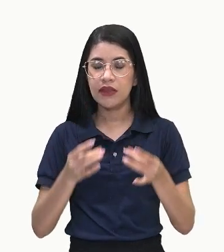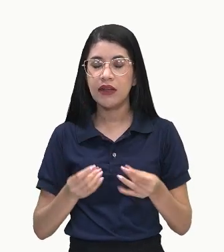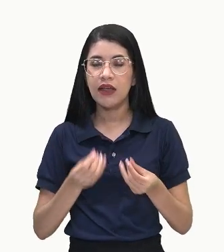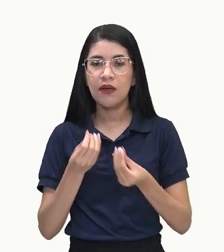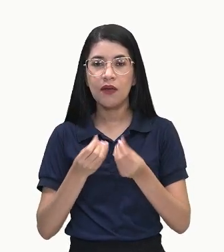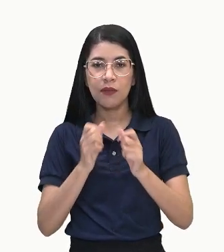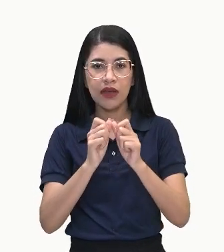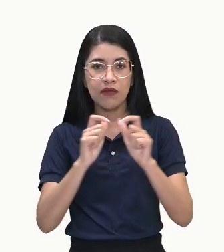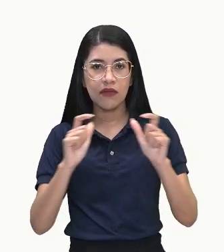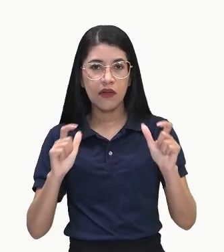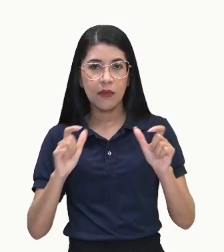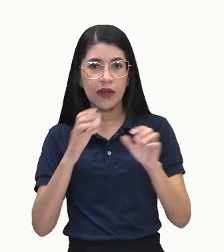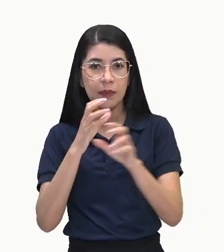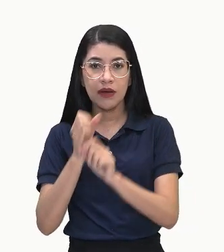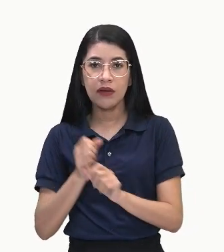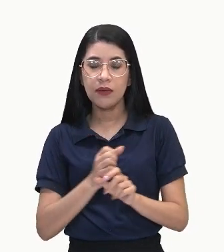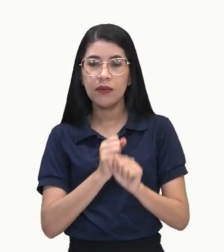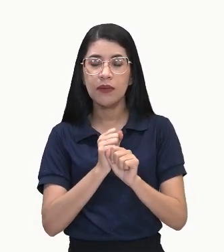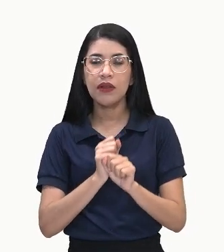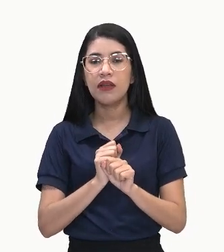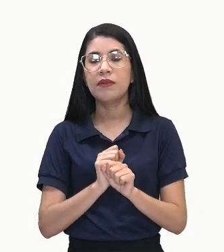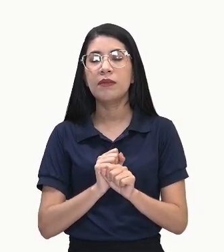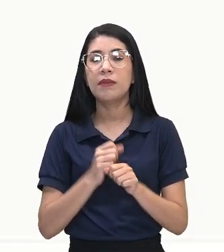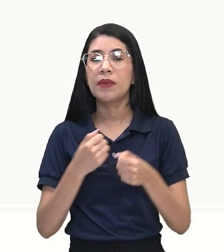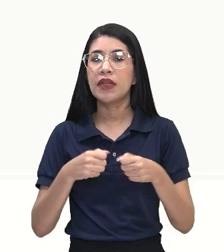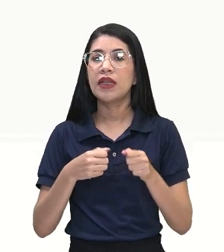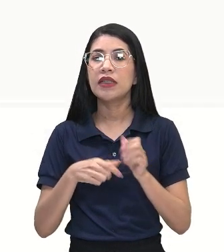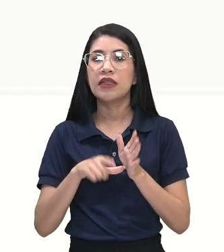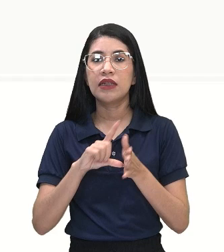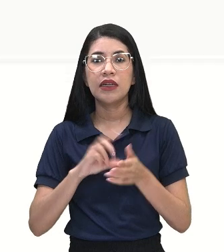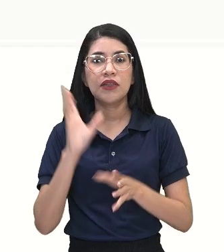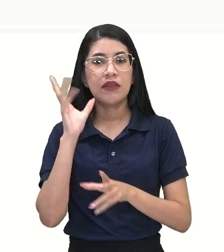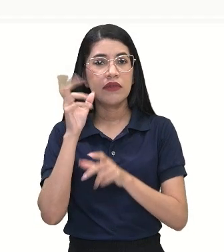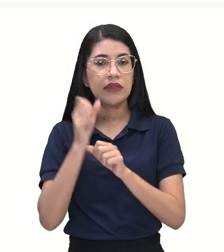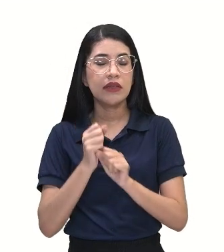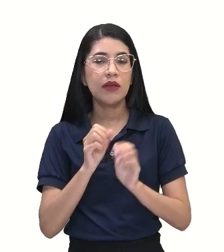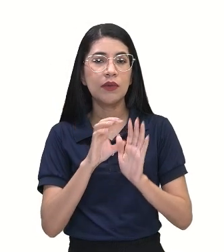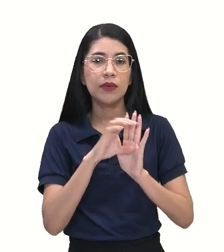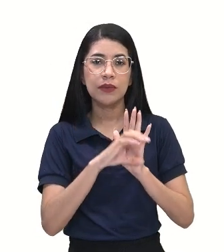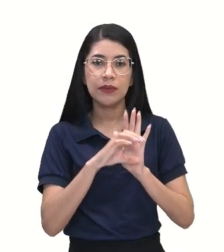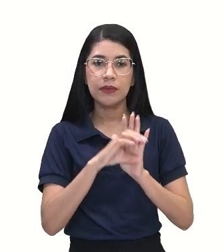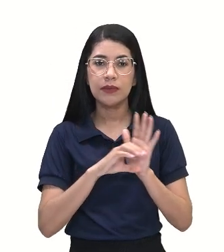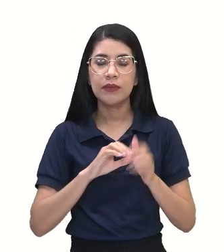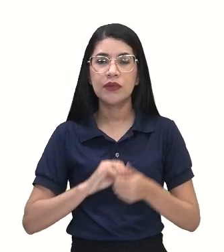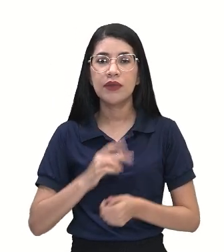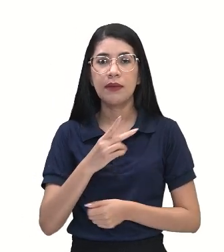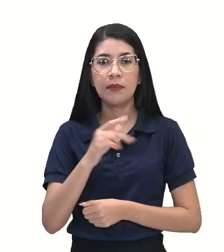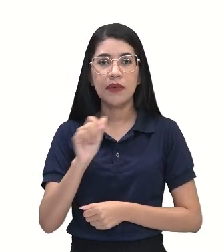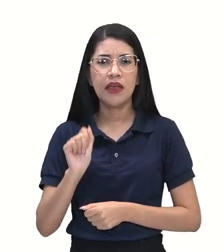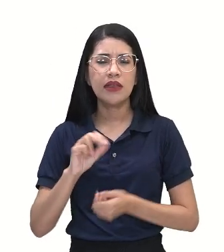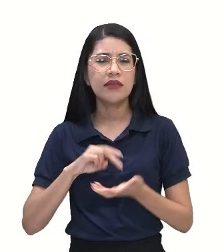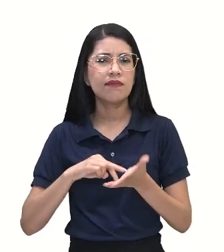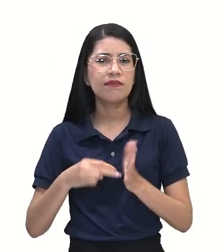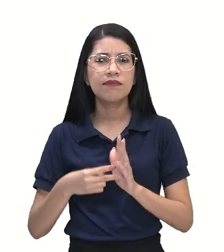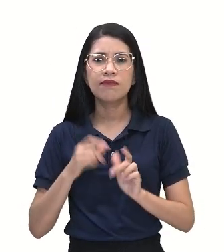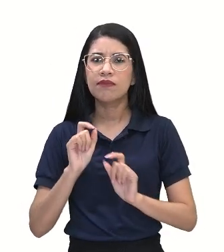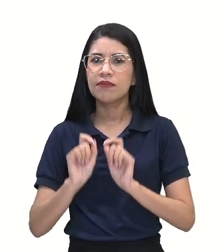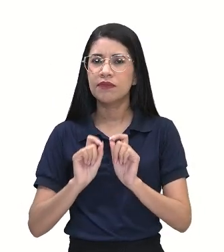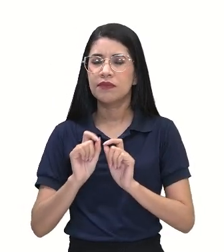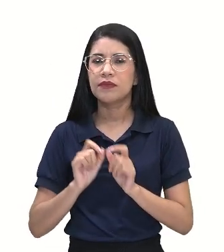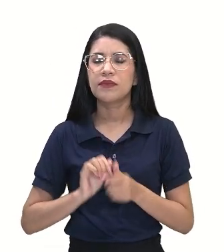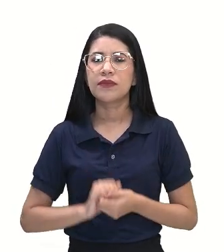fórmula do termo geral em si, vamos relembrar os conceitos, tá? De progressão aritmética. O que é uma progressão